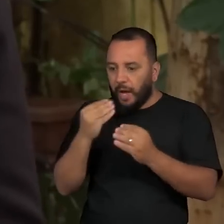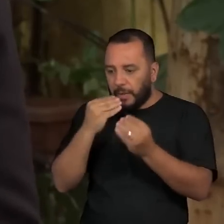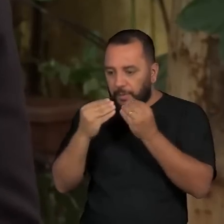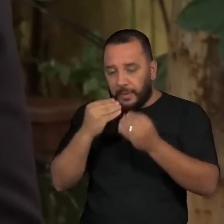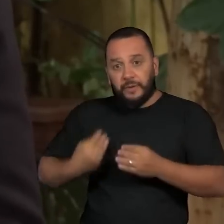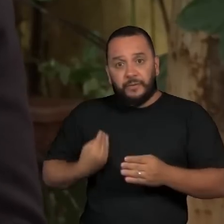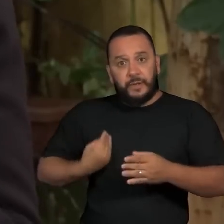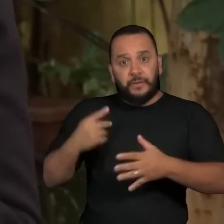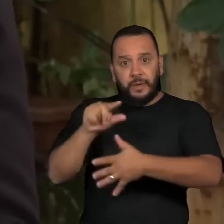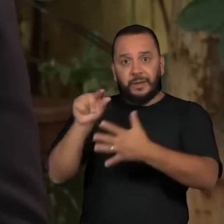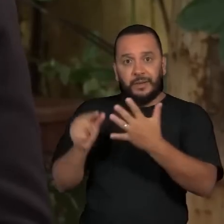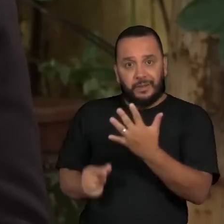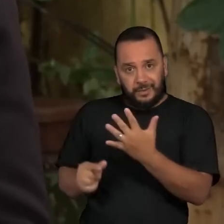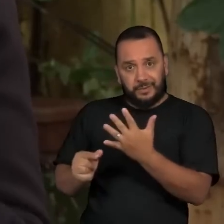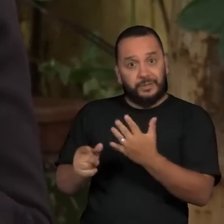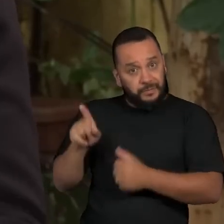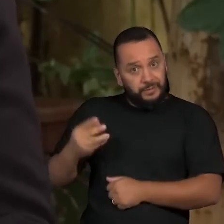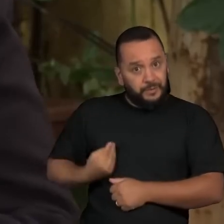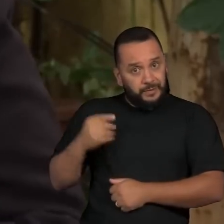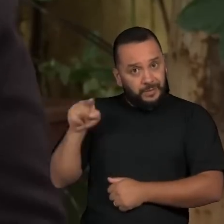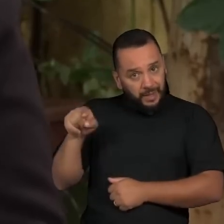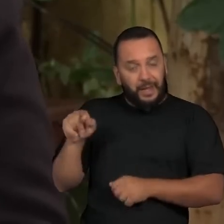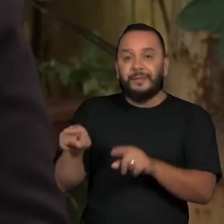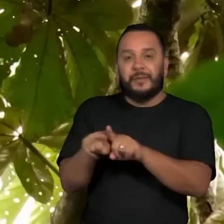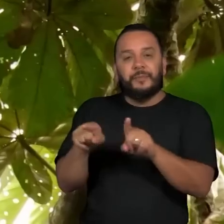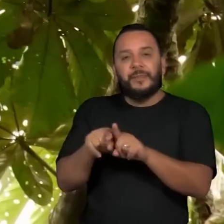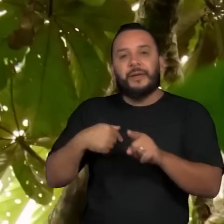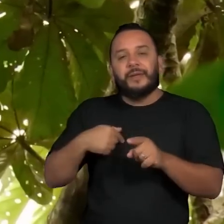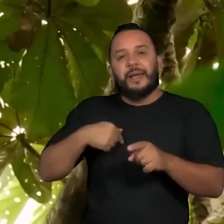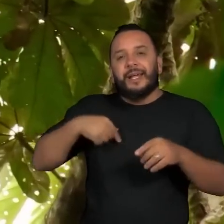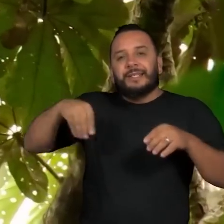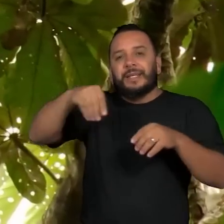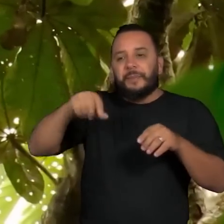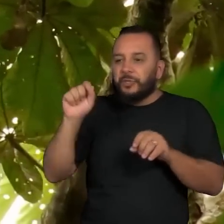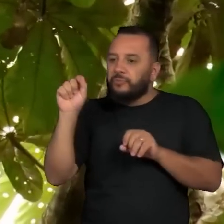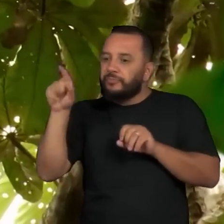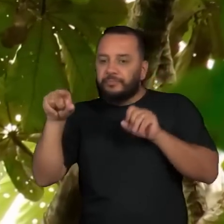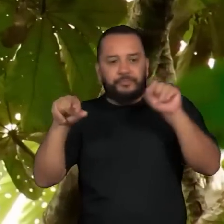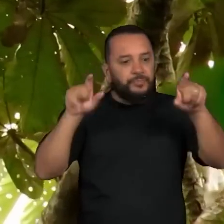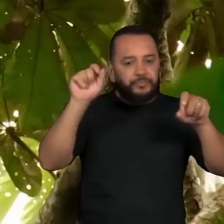Mata Atlântica, mas também semeia a floresta.